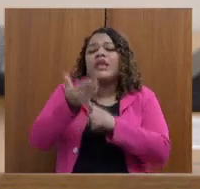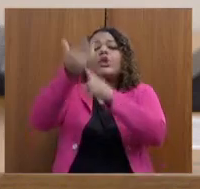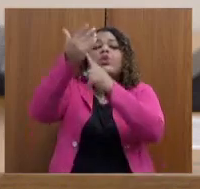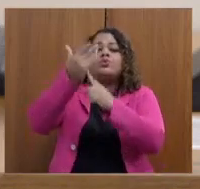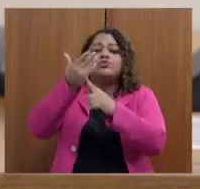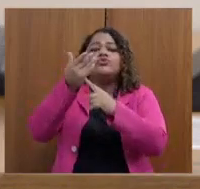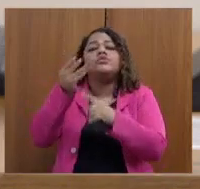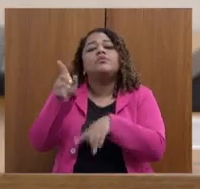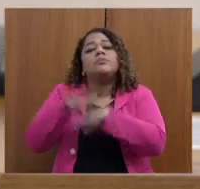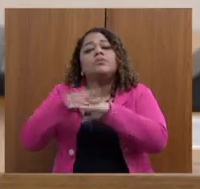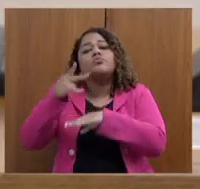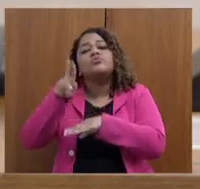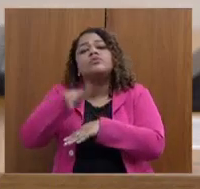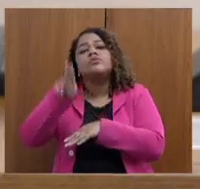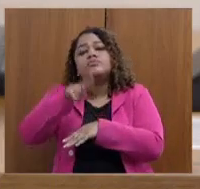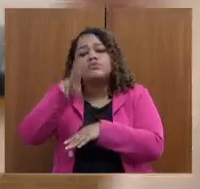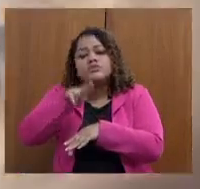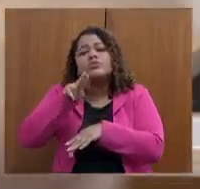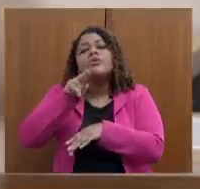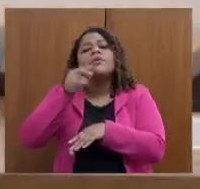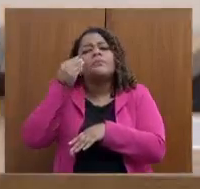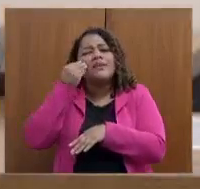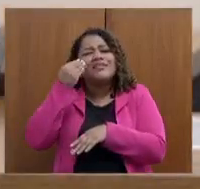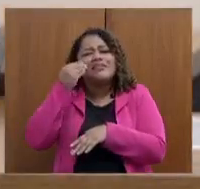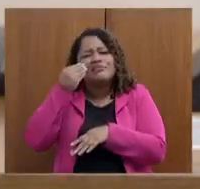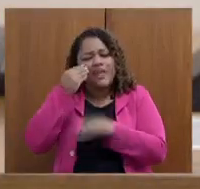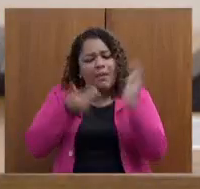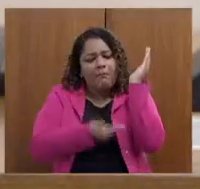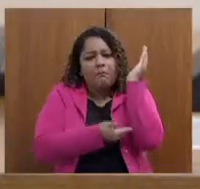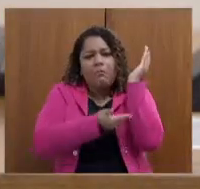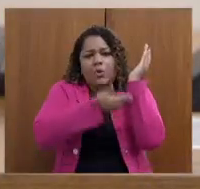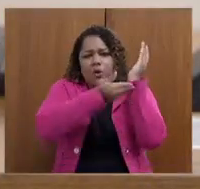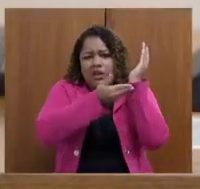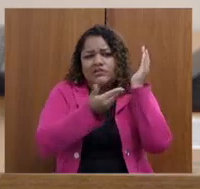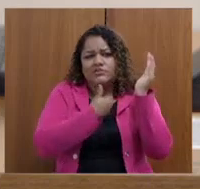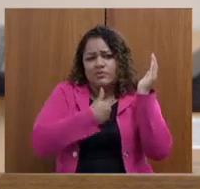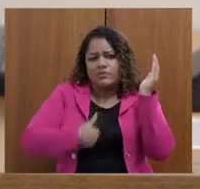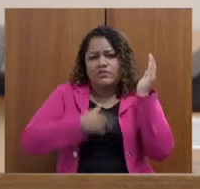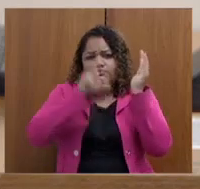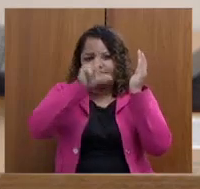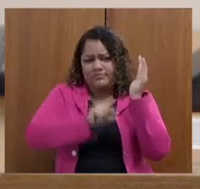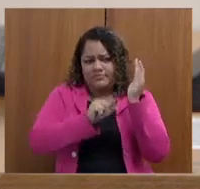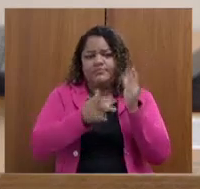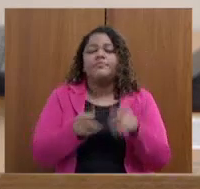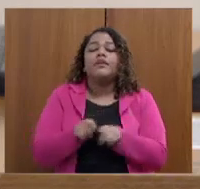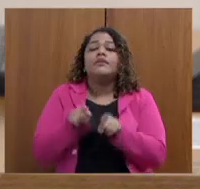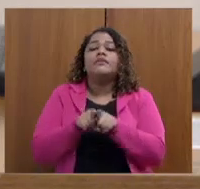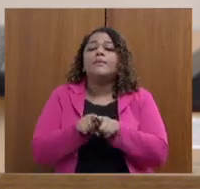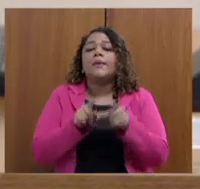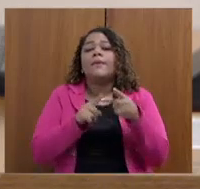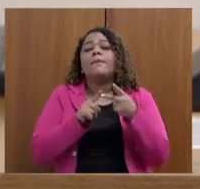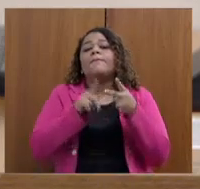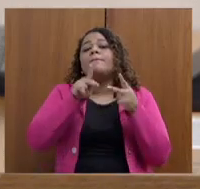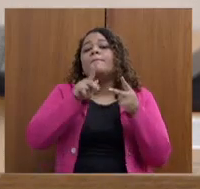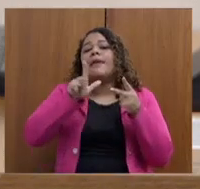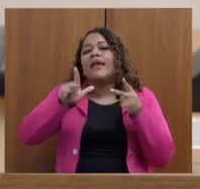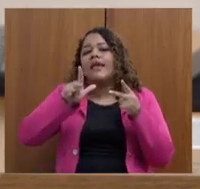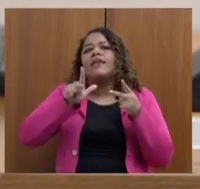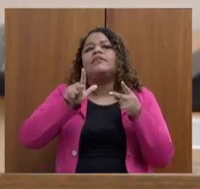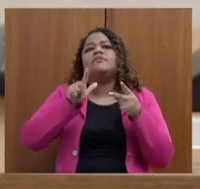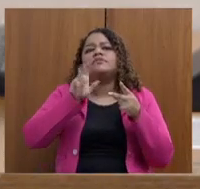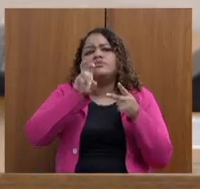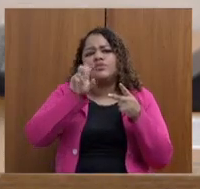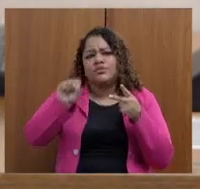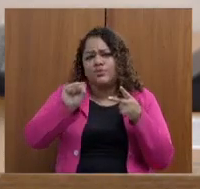a burocracia estatal e que você fale também um pouco do pele 878 que tá na pauta lá na ccj nós estamos com